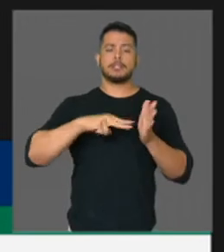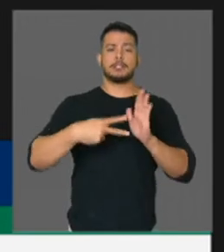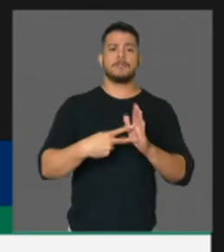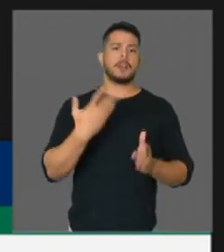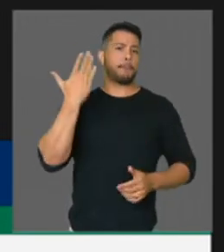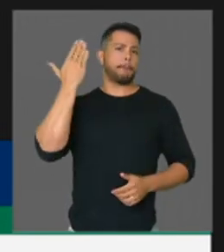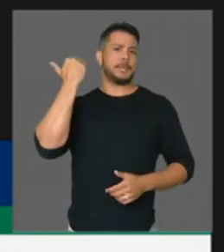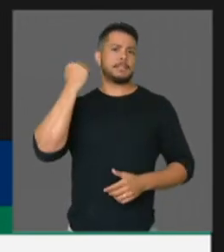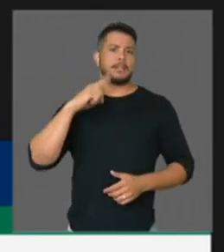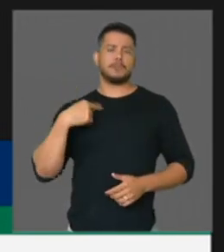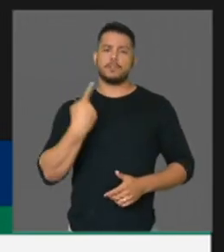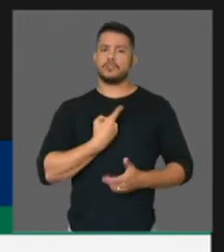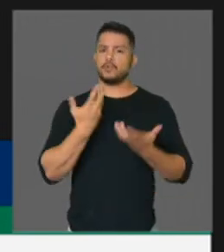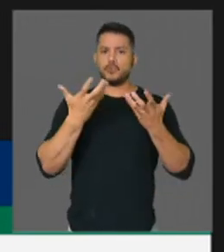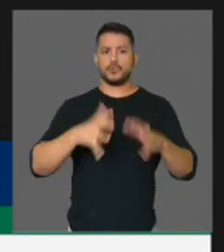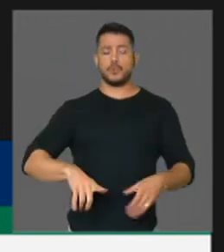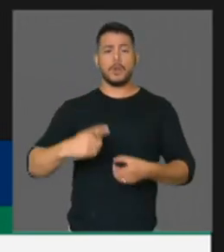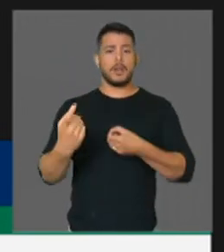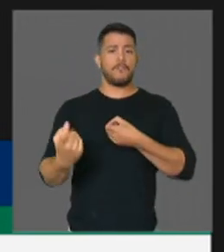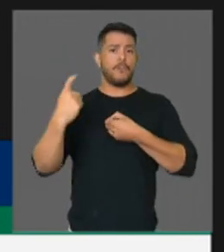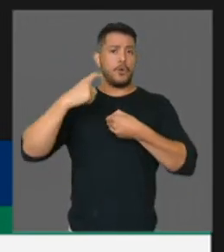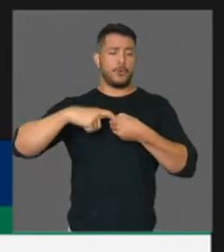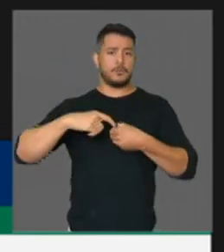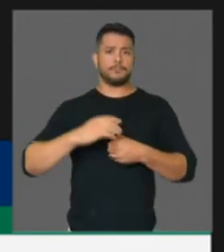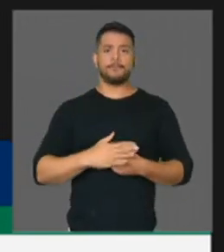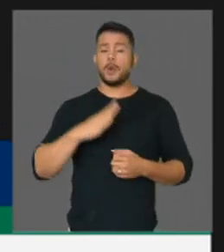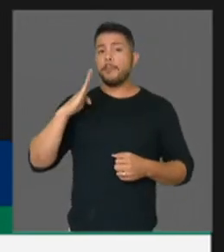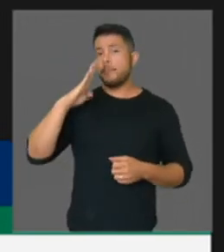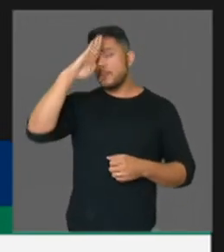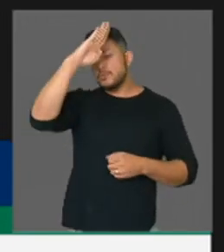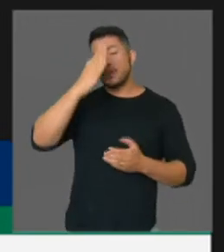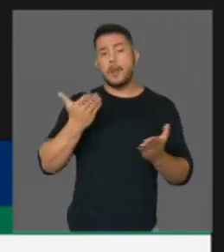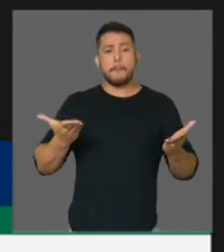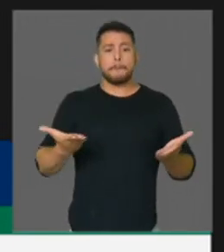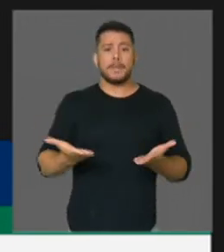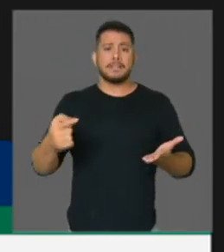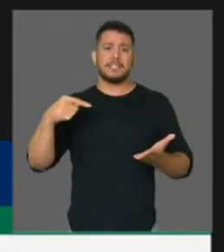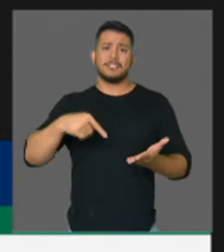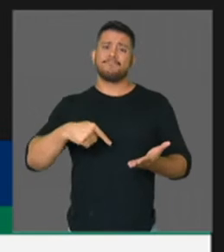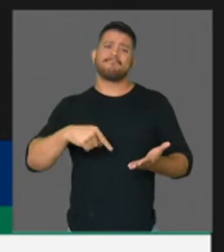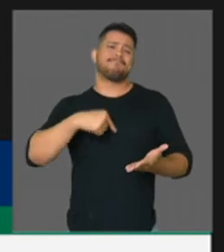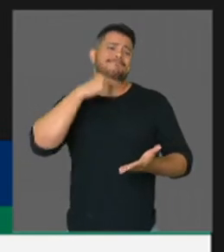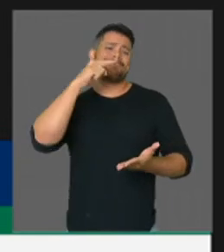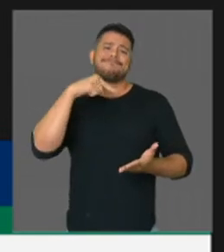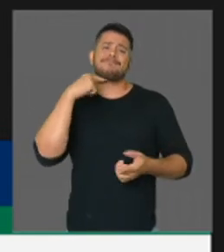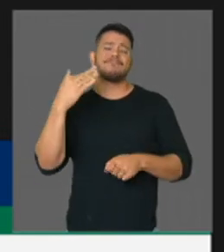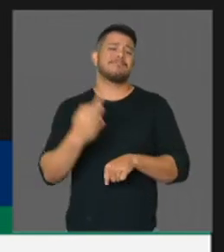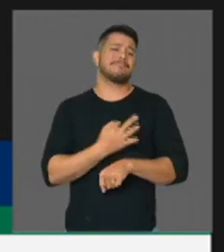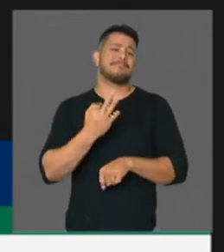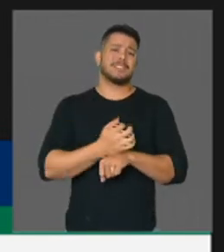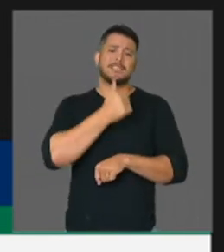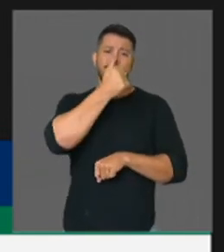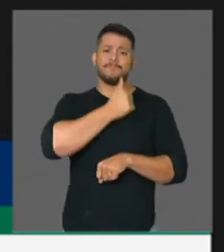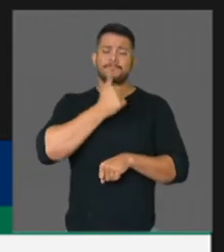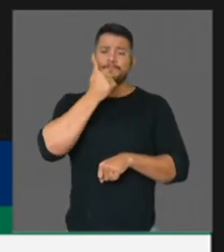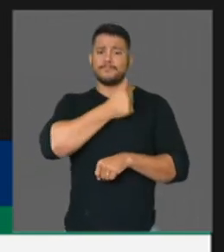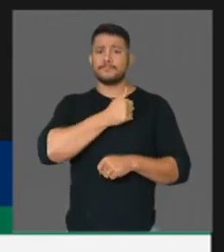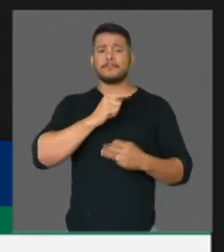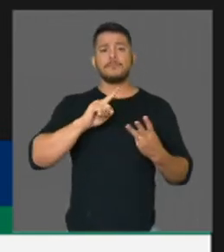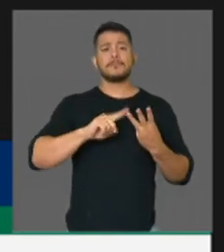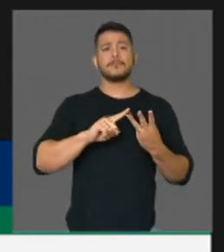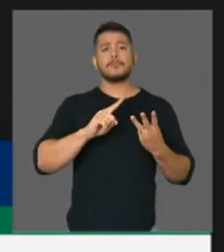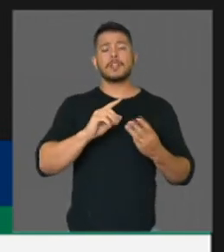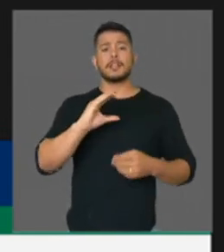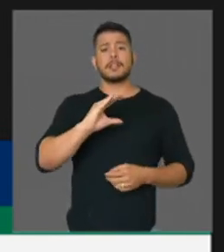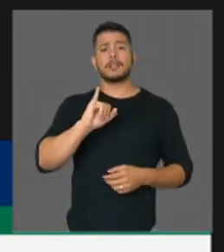não queremos voltar. O Bolsonaro é o presente que já não dá mais para aguentar. E o Ciro é o